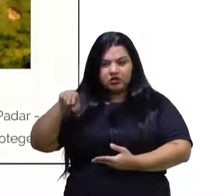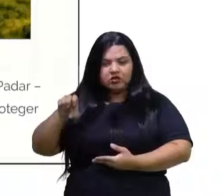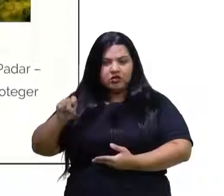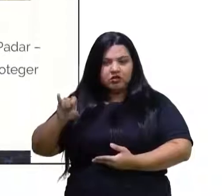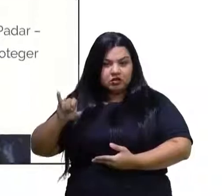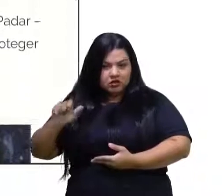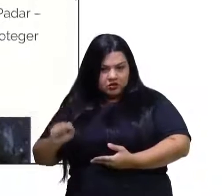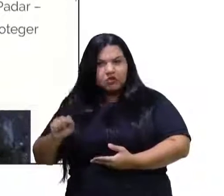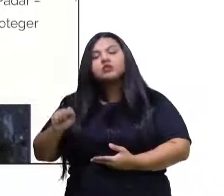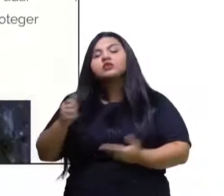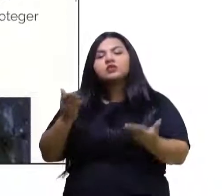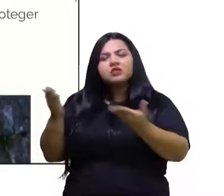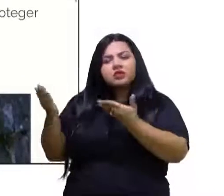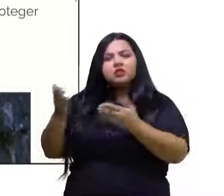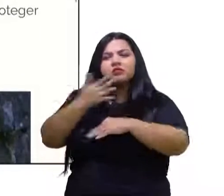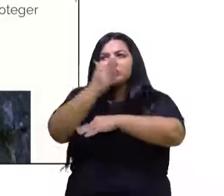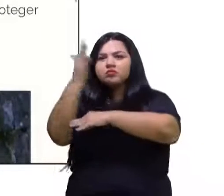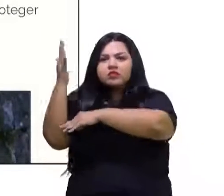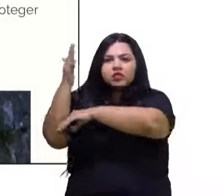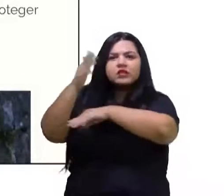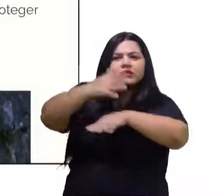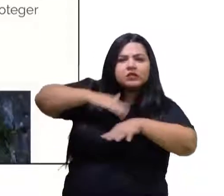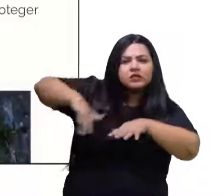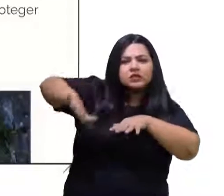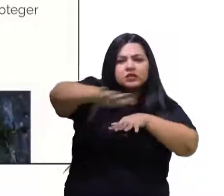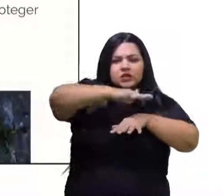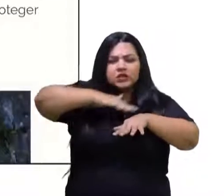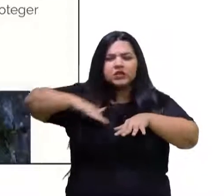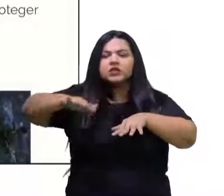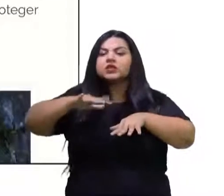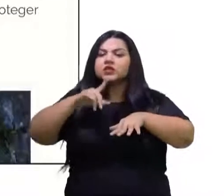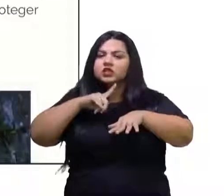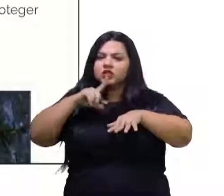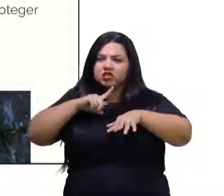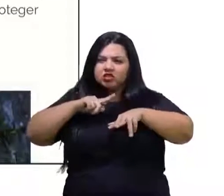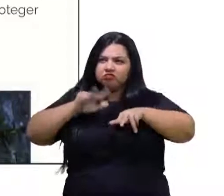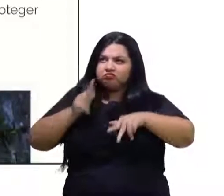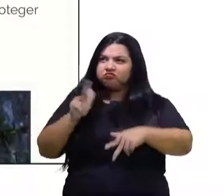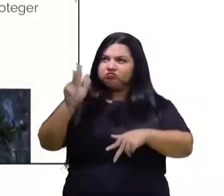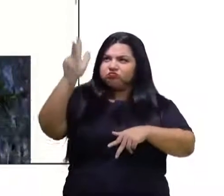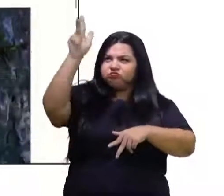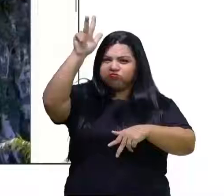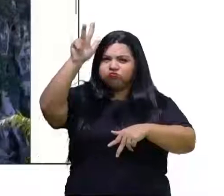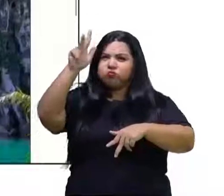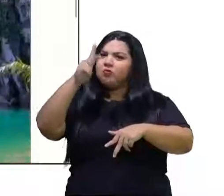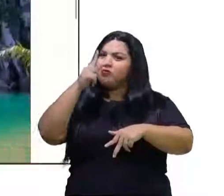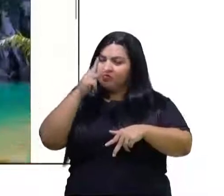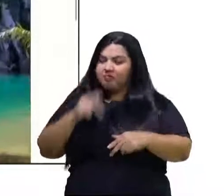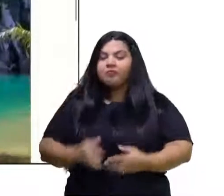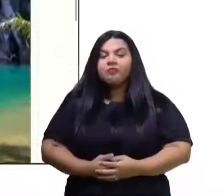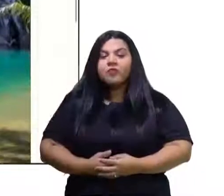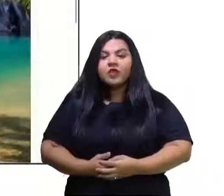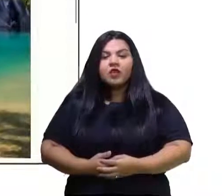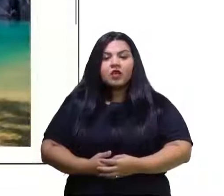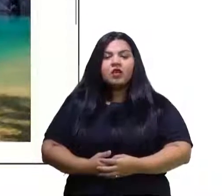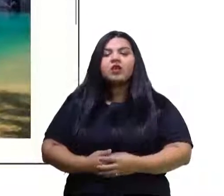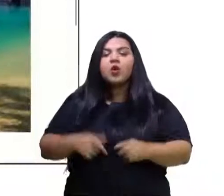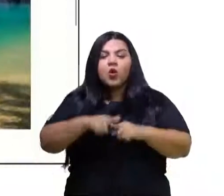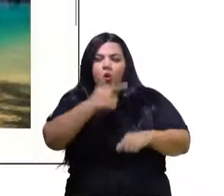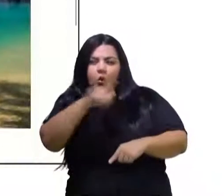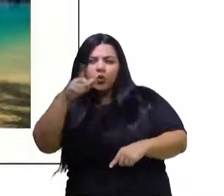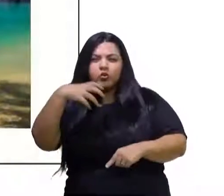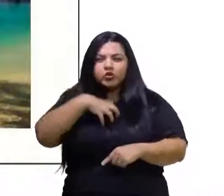Indonésia. E lá a gente encontra o maior lagarto do mundo, né, que é conhecido como dragão de Komodo, entre